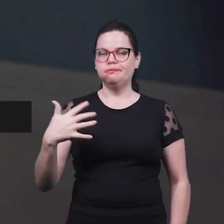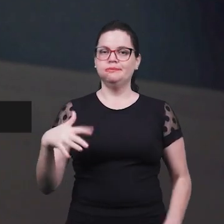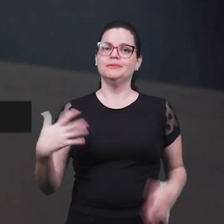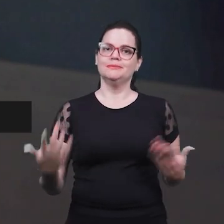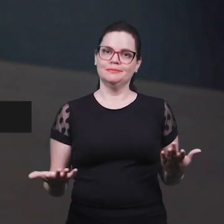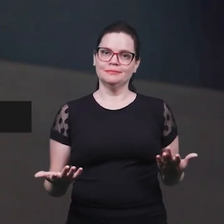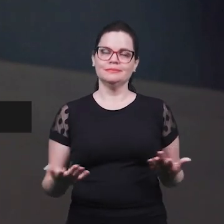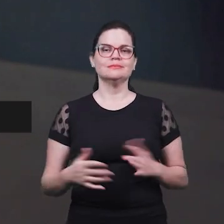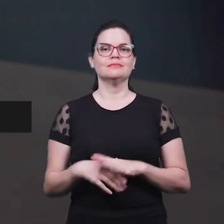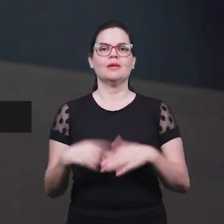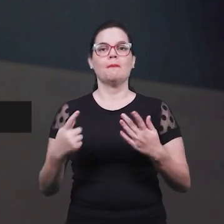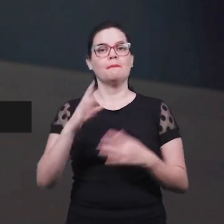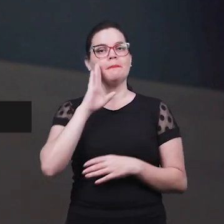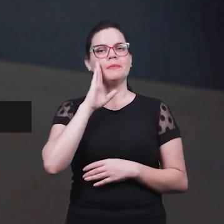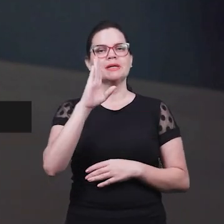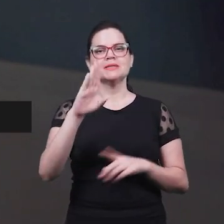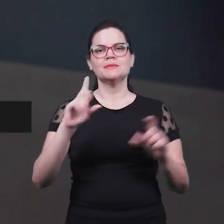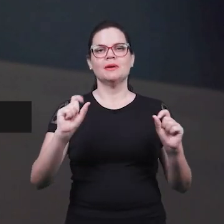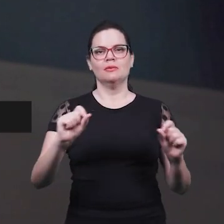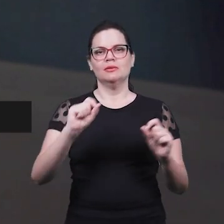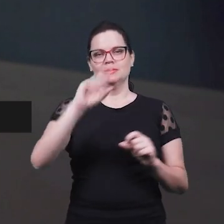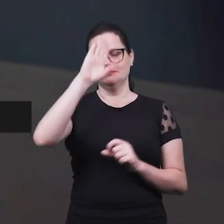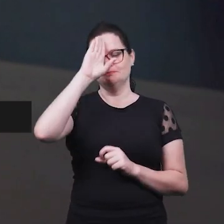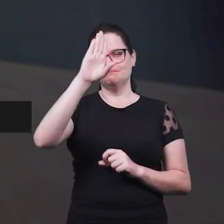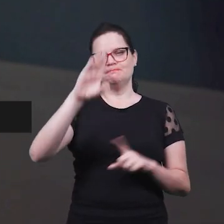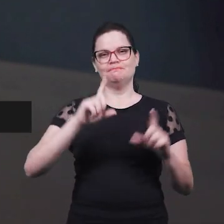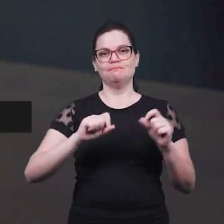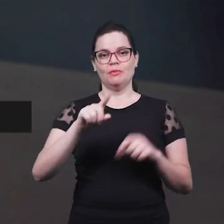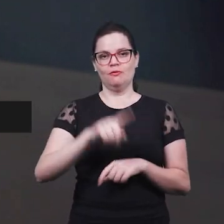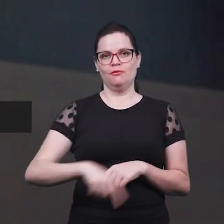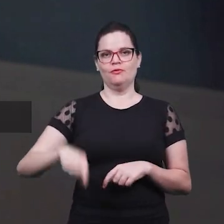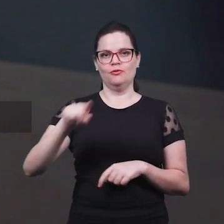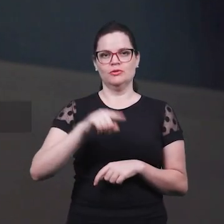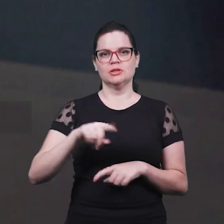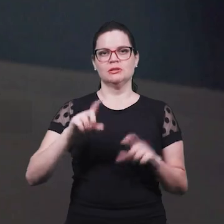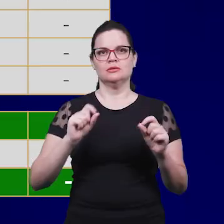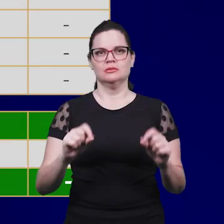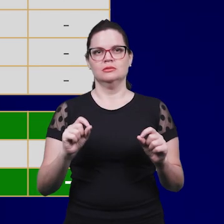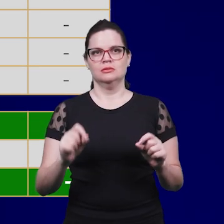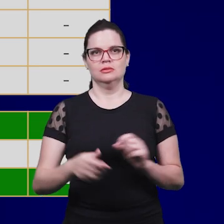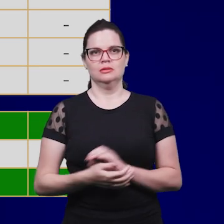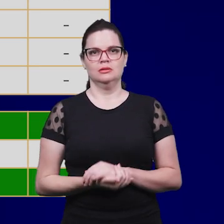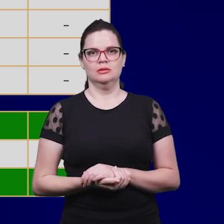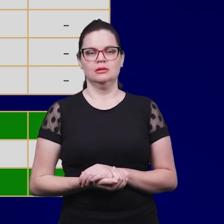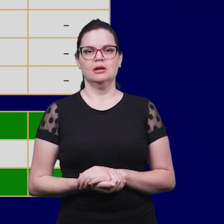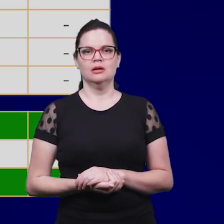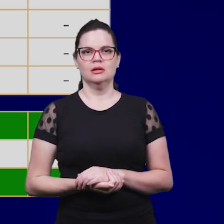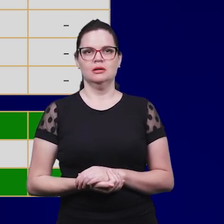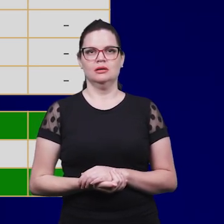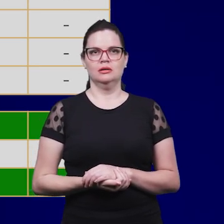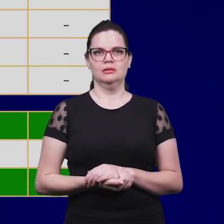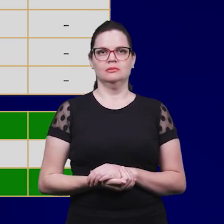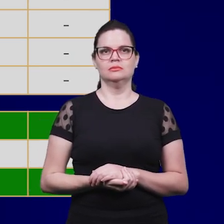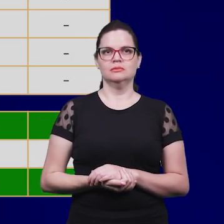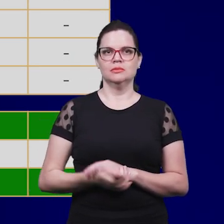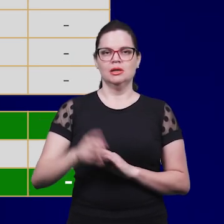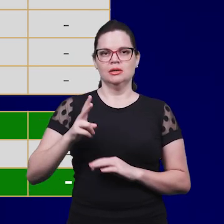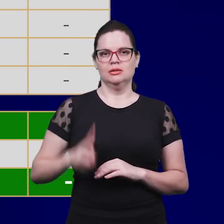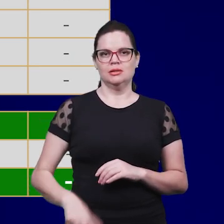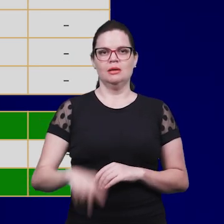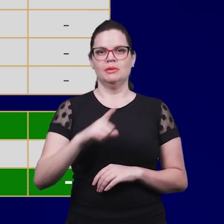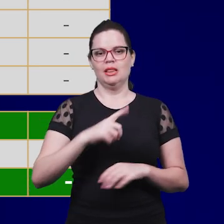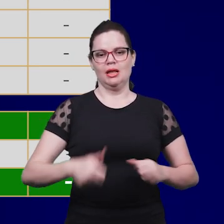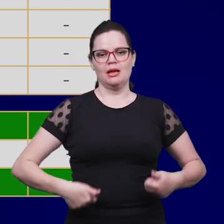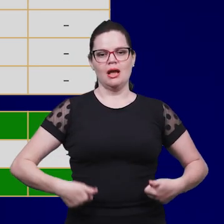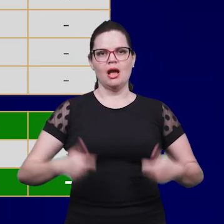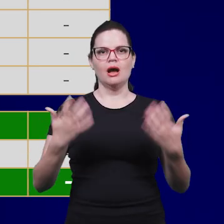Mas o principal é você fazer um roteiro de despesas mensais, de